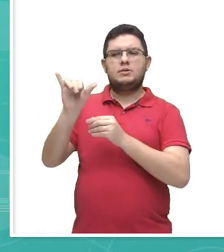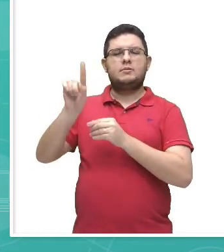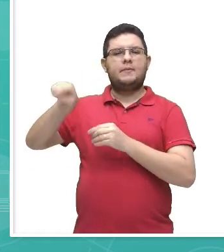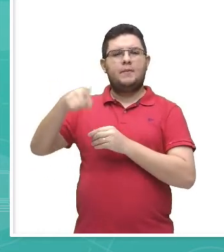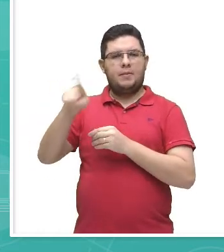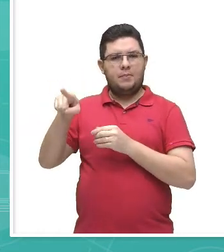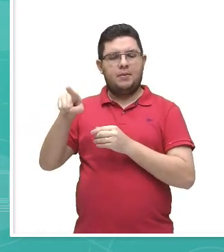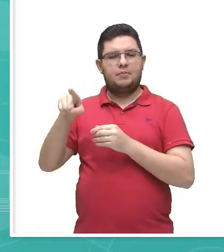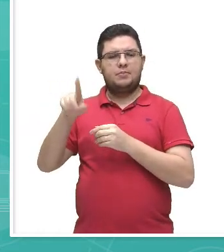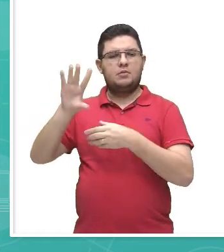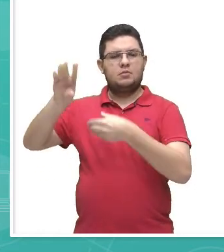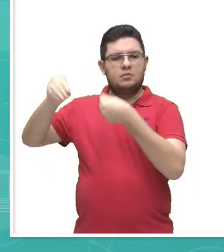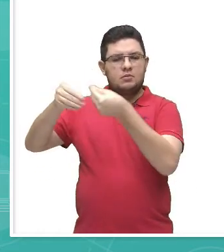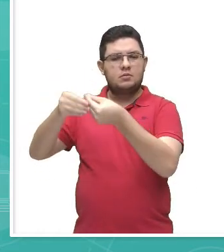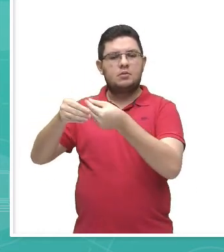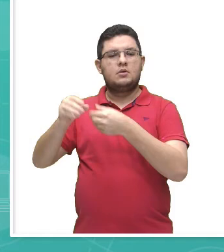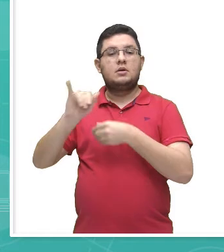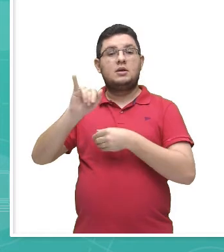por